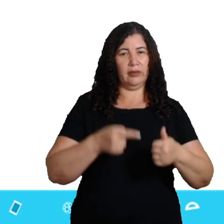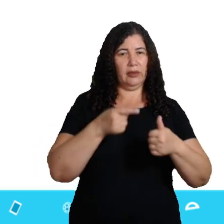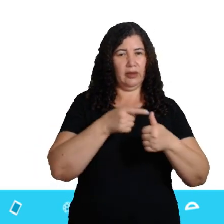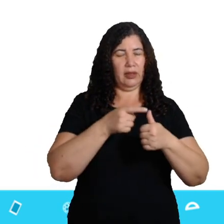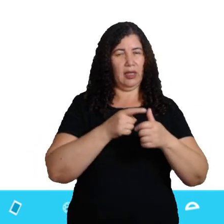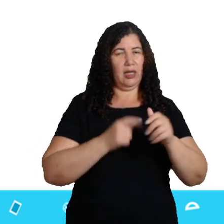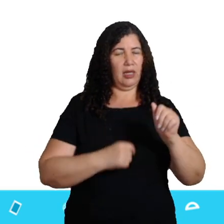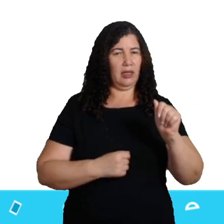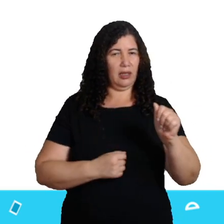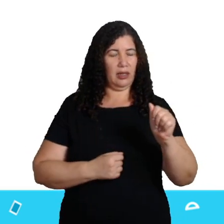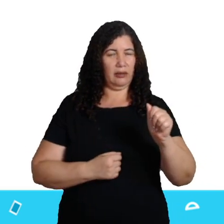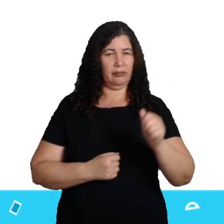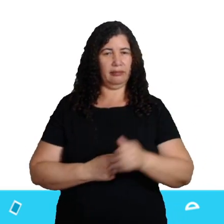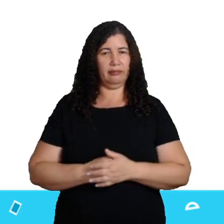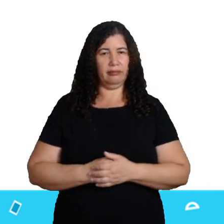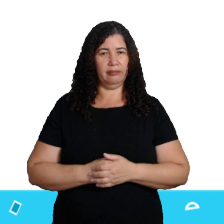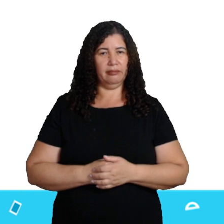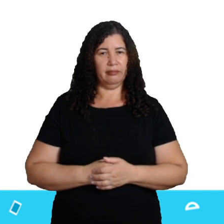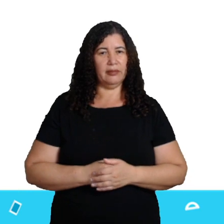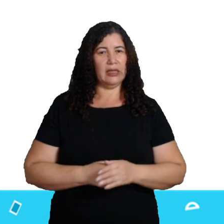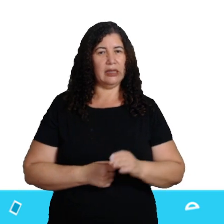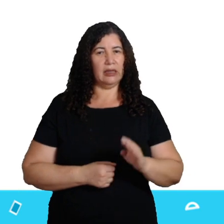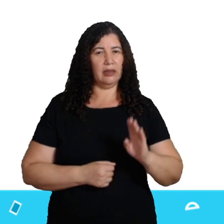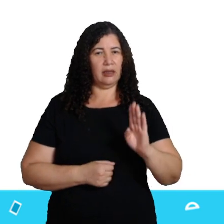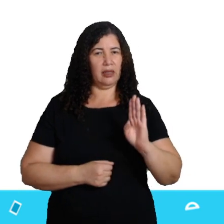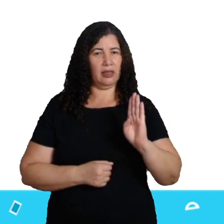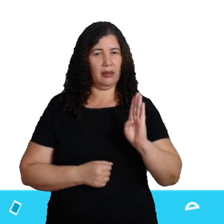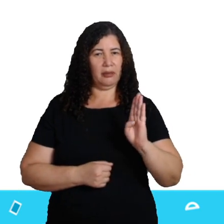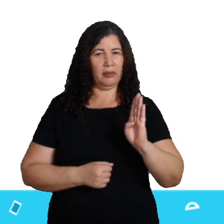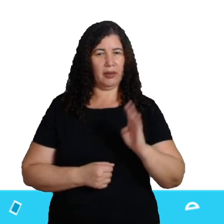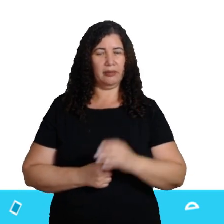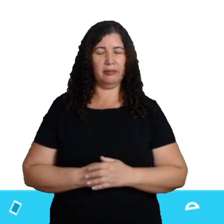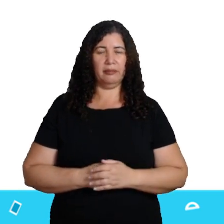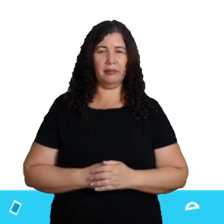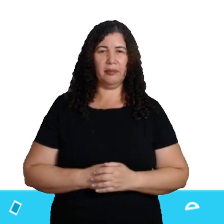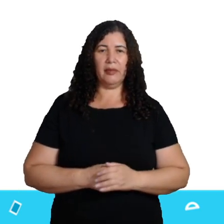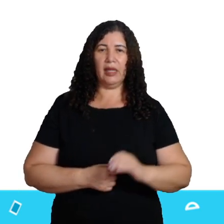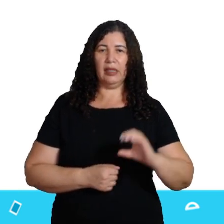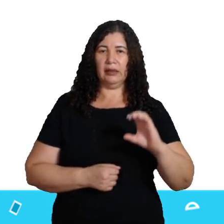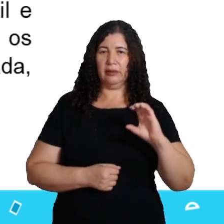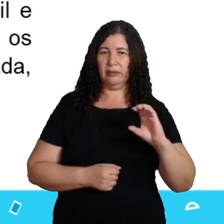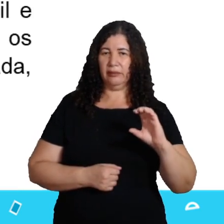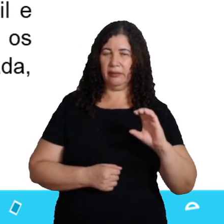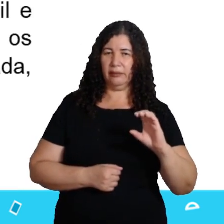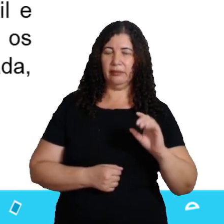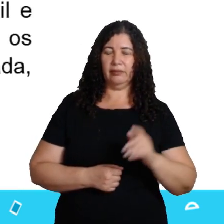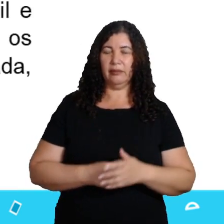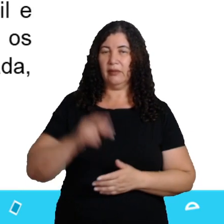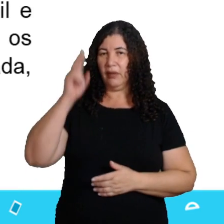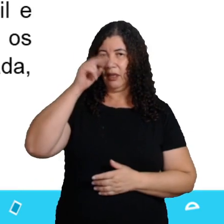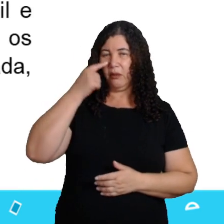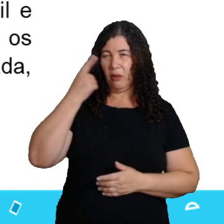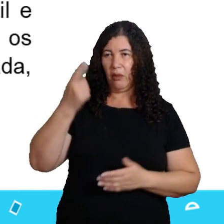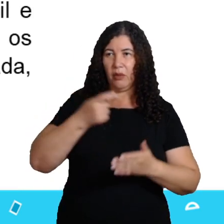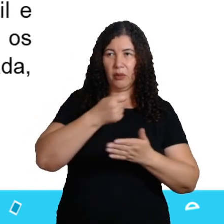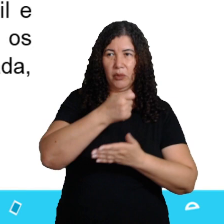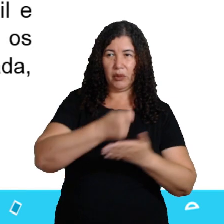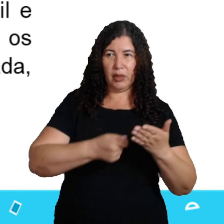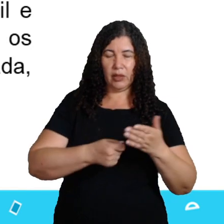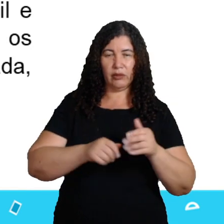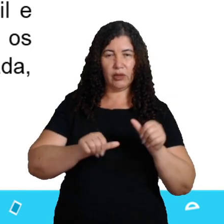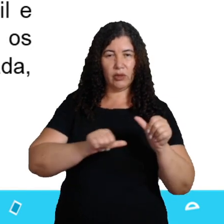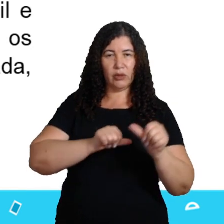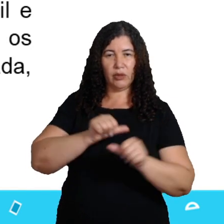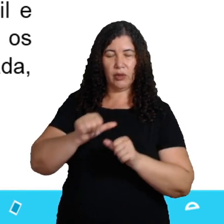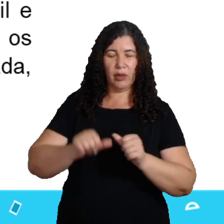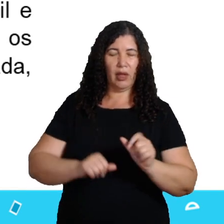Tudo isso a gente tem em estoque. Achamos a nossa resposta, turma. Lembram-se lá o que eu acabei de falar para